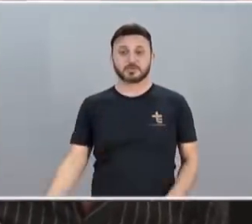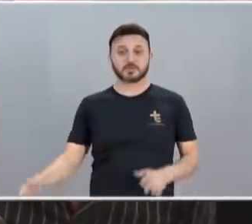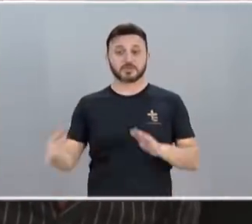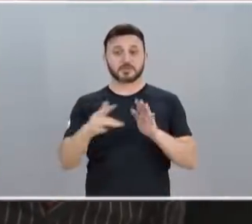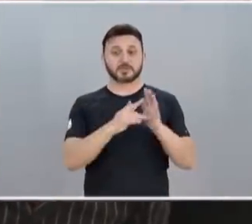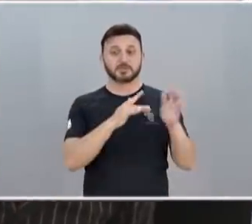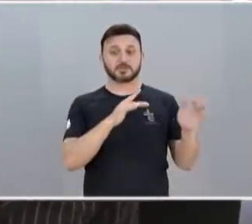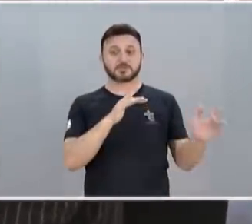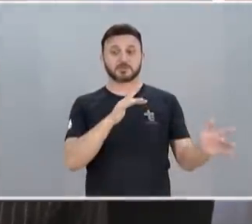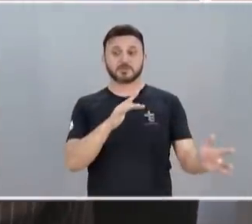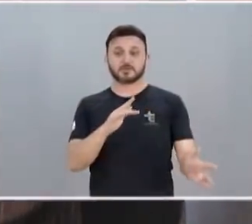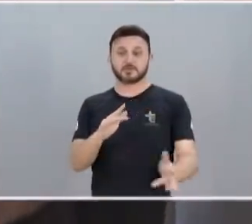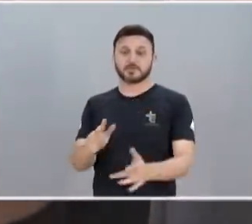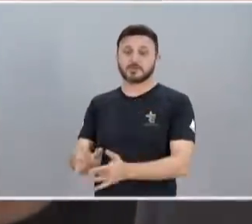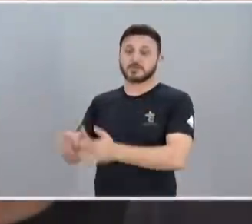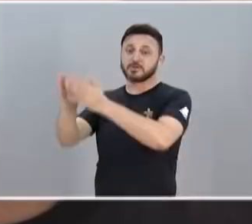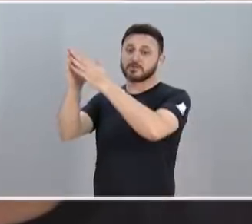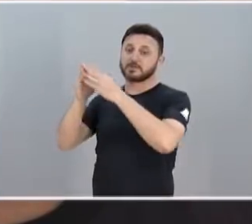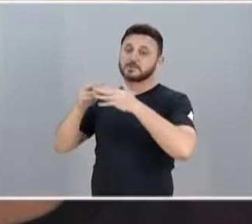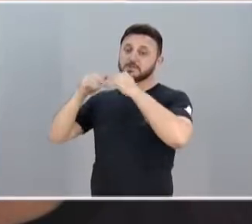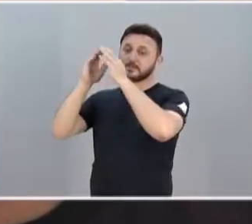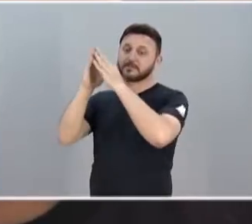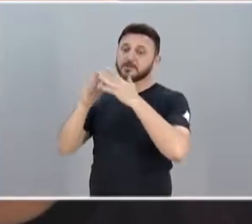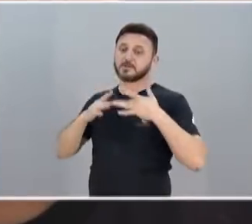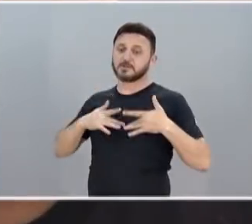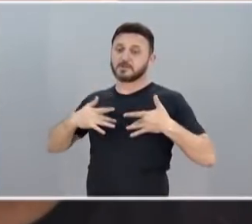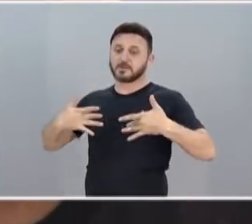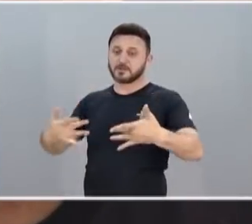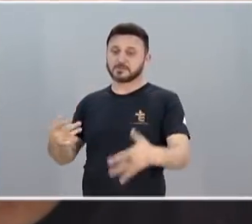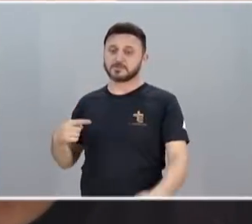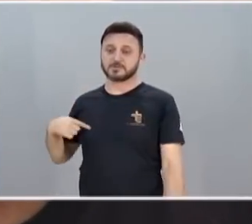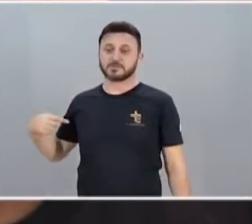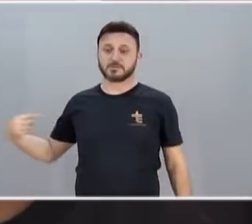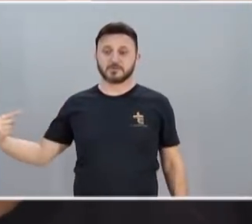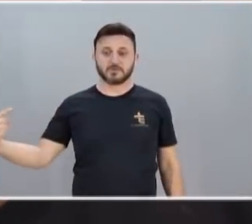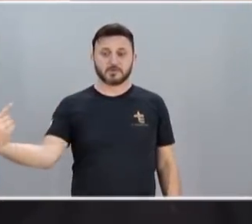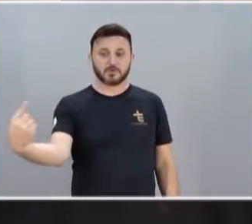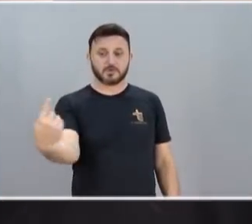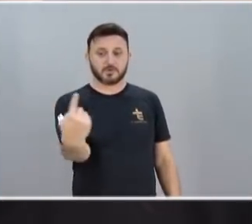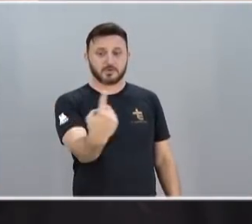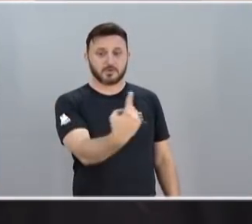nós. Cristo, tem de piedade de